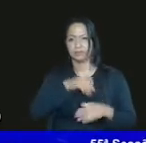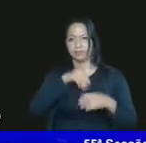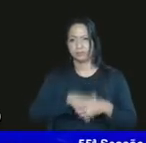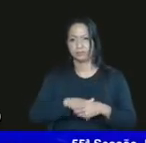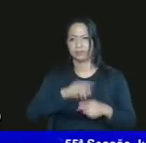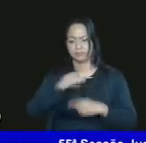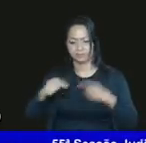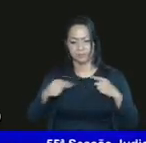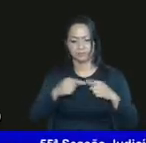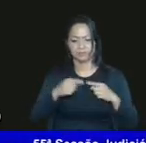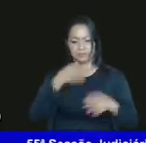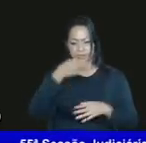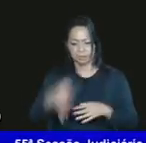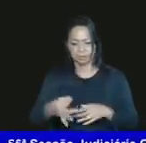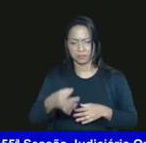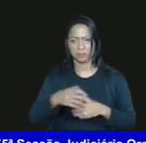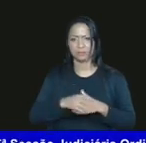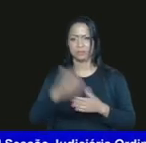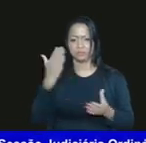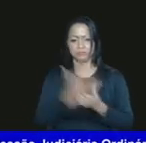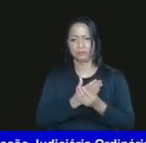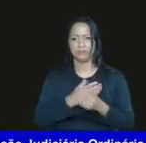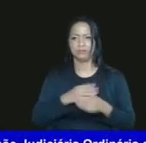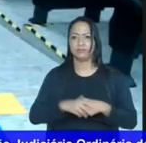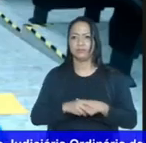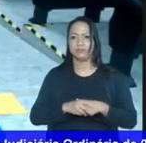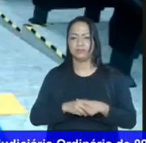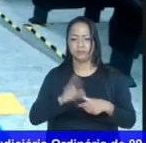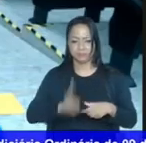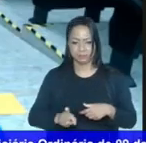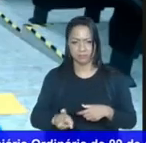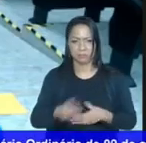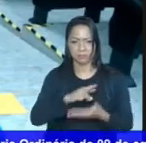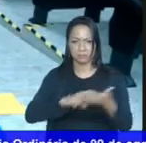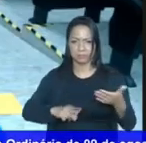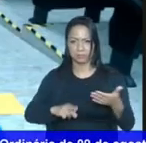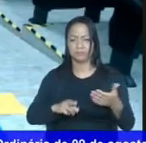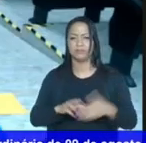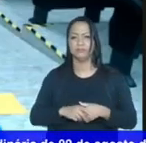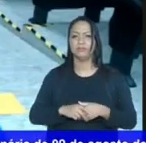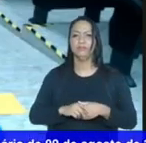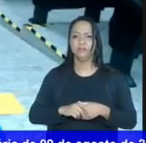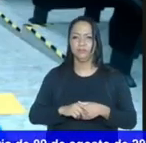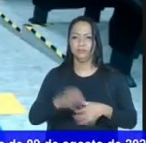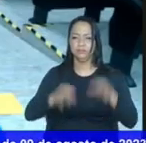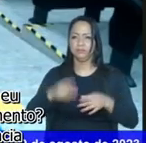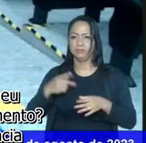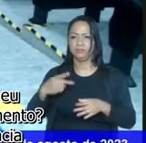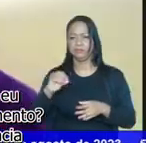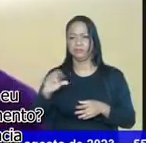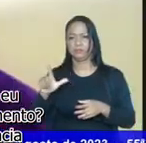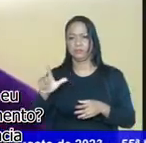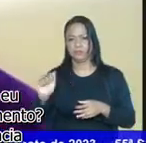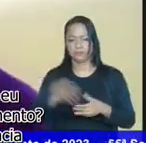reitera a óculos, manifestação barba cerrada, constante veste nos terno autos. cinza, camisa Pode branca, prosseguir, e está participando juíza da Paola reunião de forma Santos. híbrida. Imagem